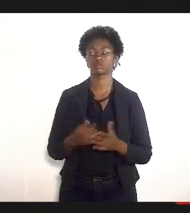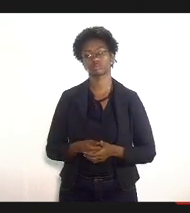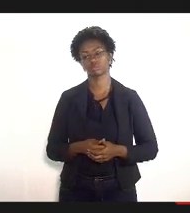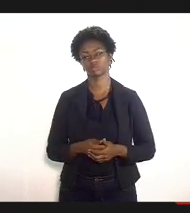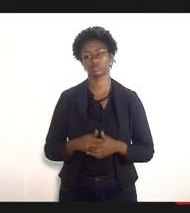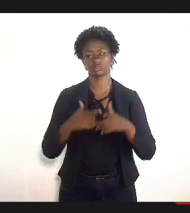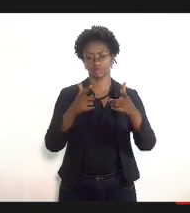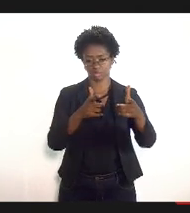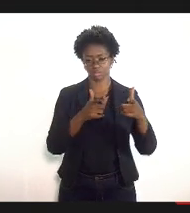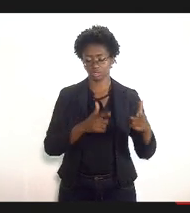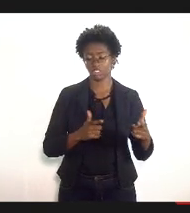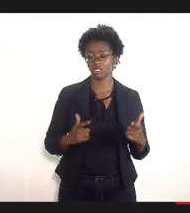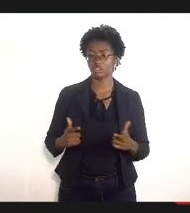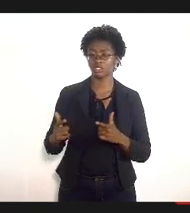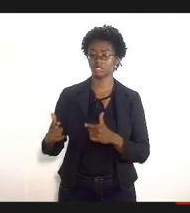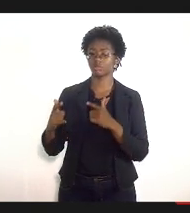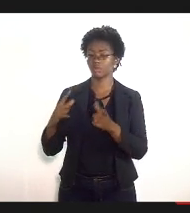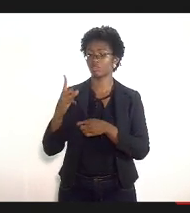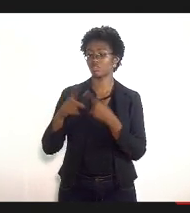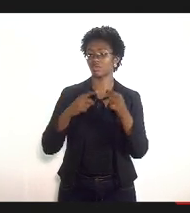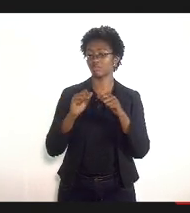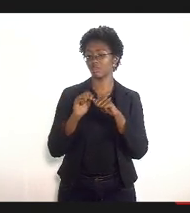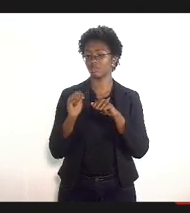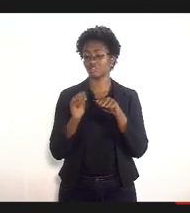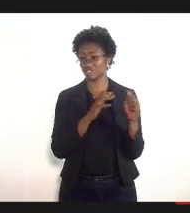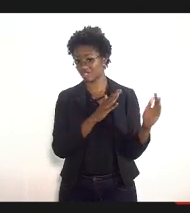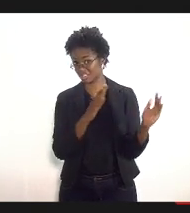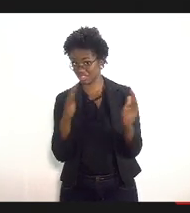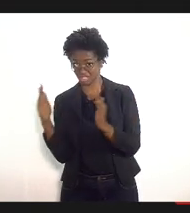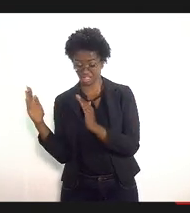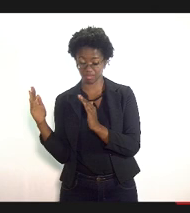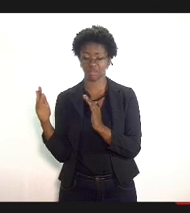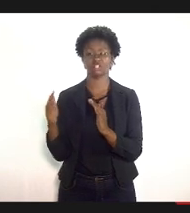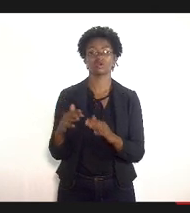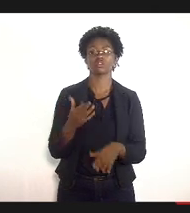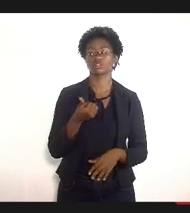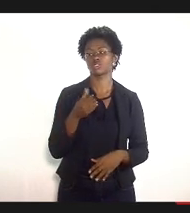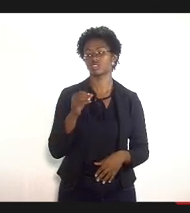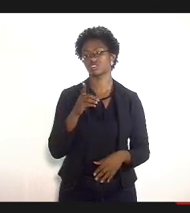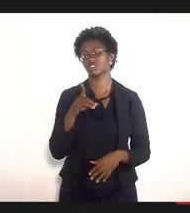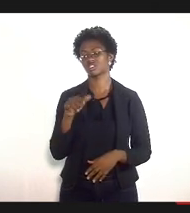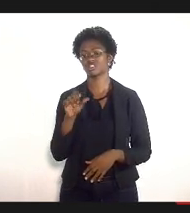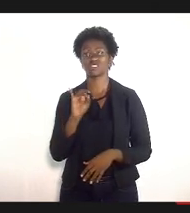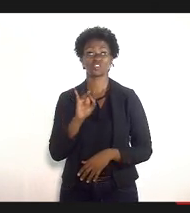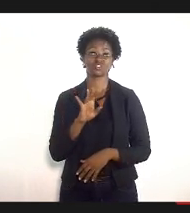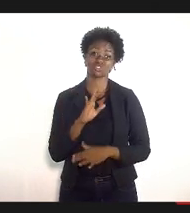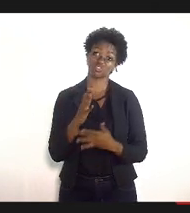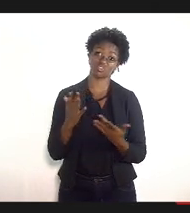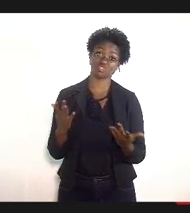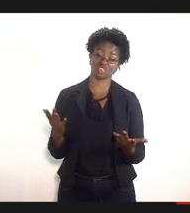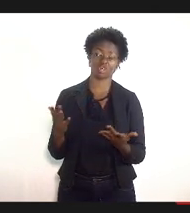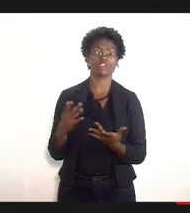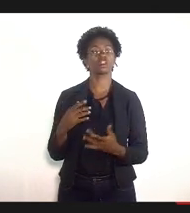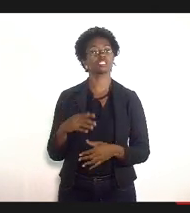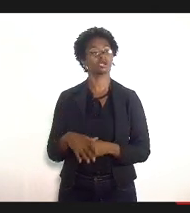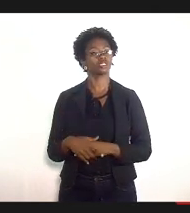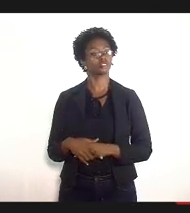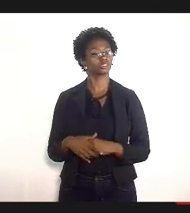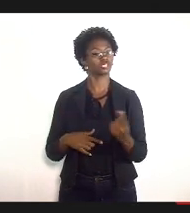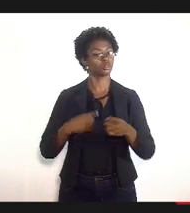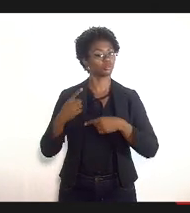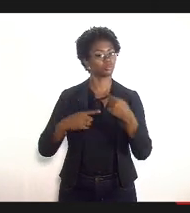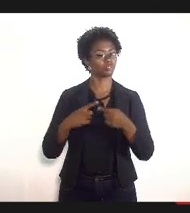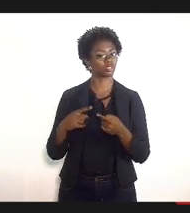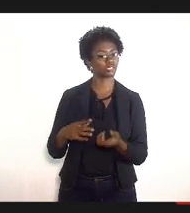são espaços que, após esse período, que seria de 60 dias apenas, né, seriam entregues, de fato, à